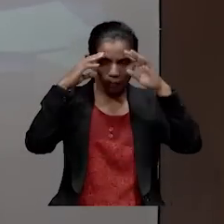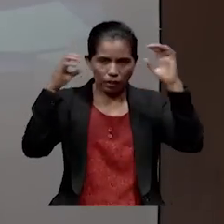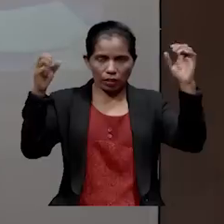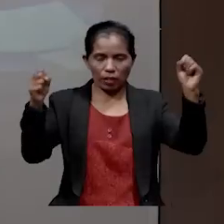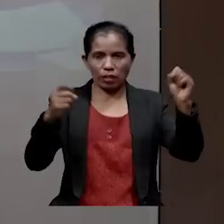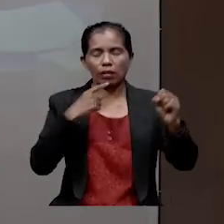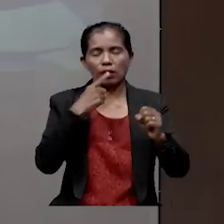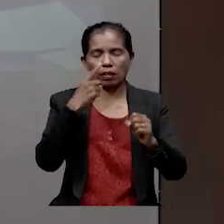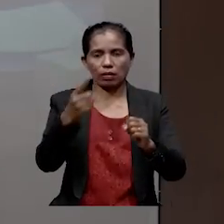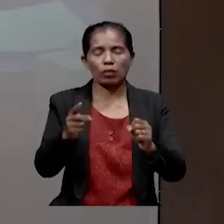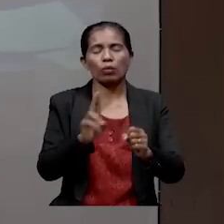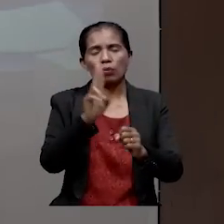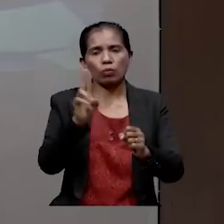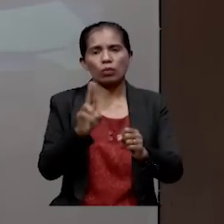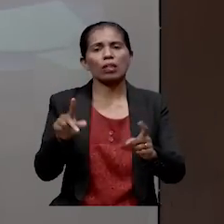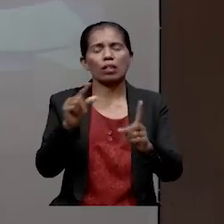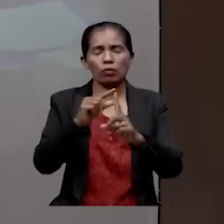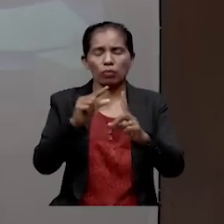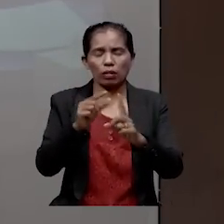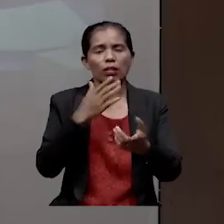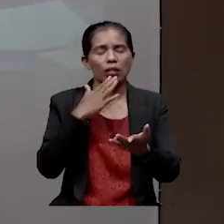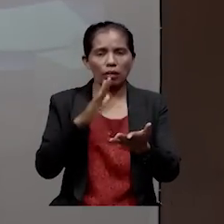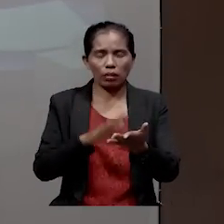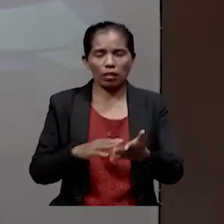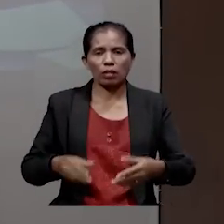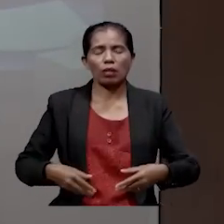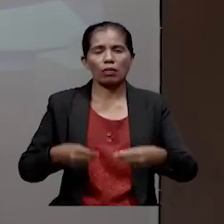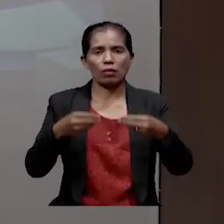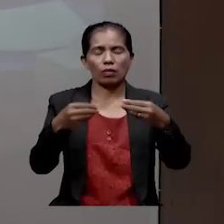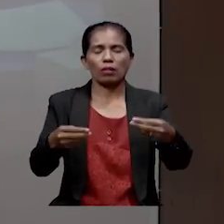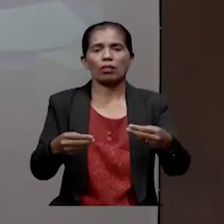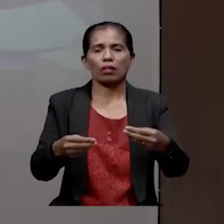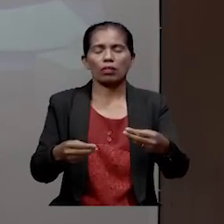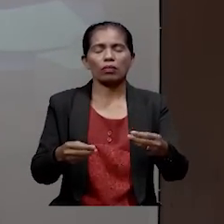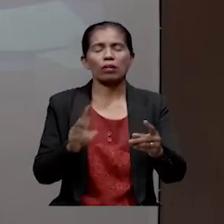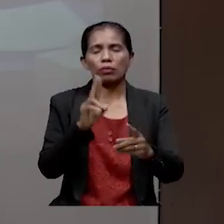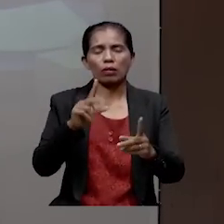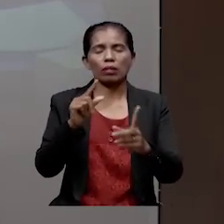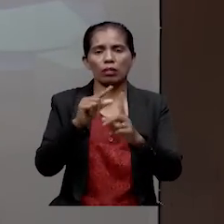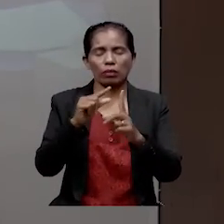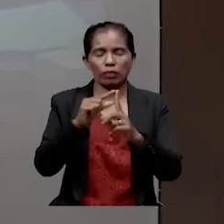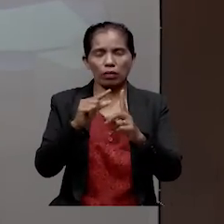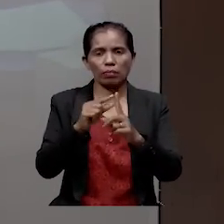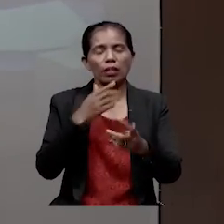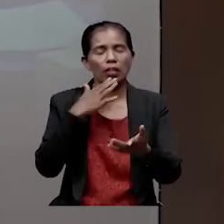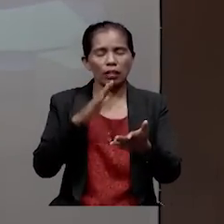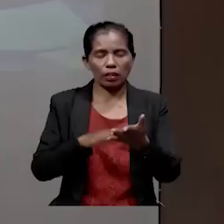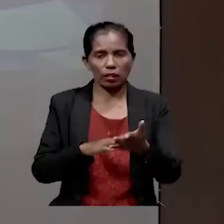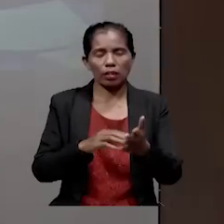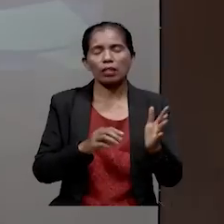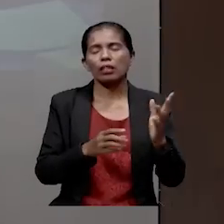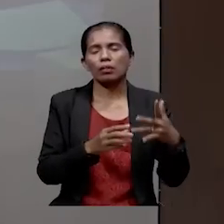la devia sair e fo neve grosseiro não injurioso, liu ba média internacional